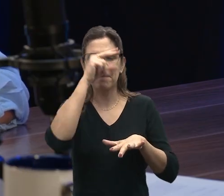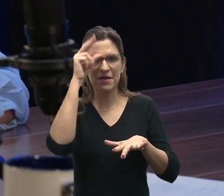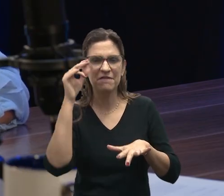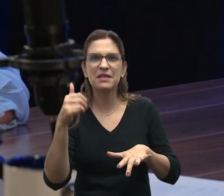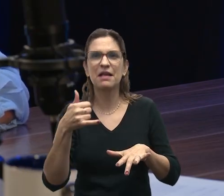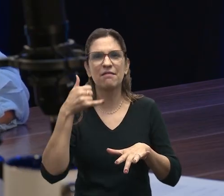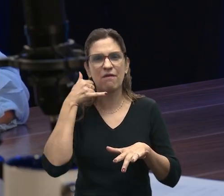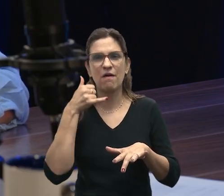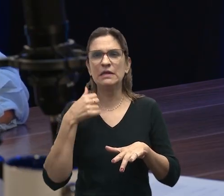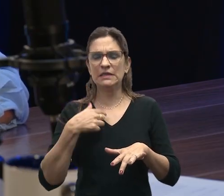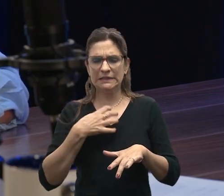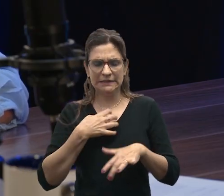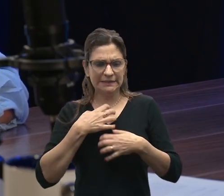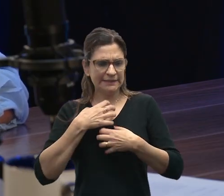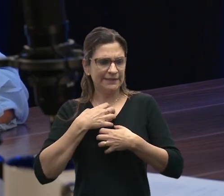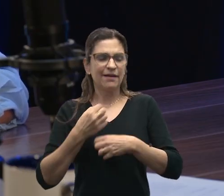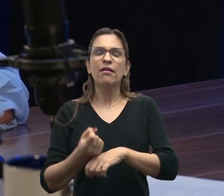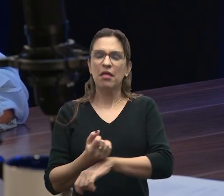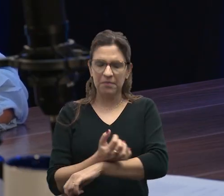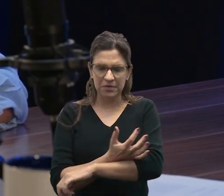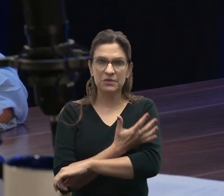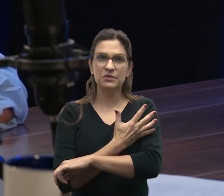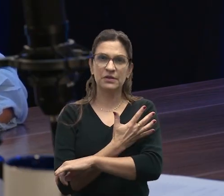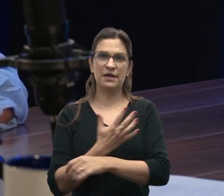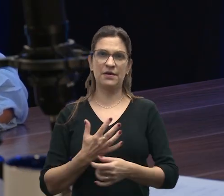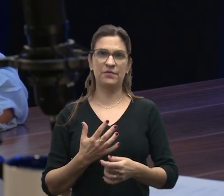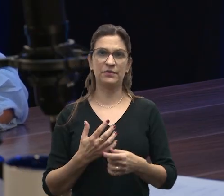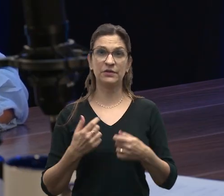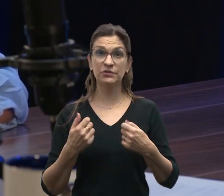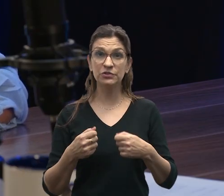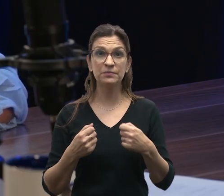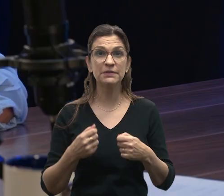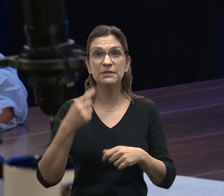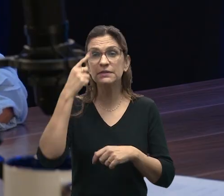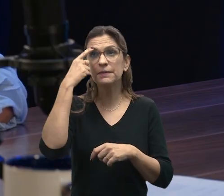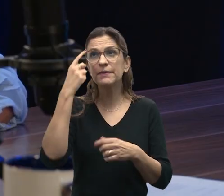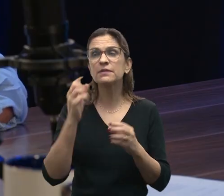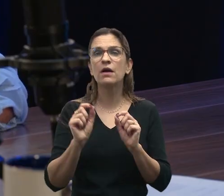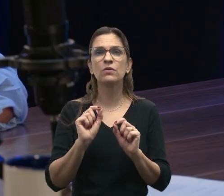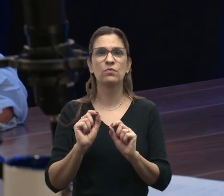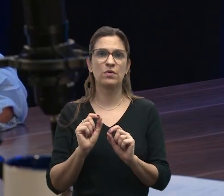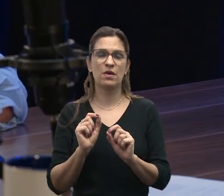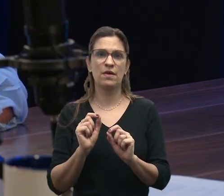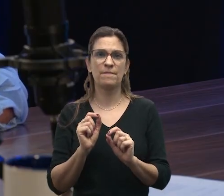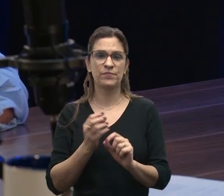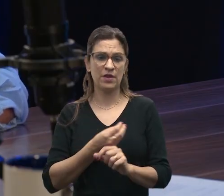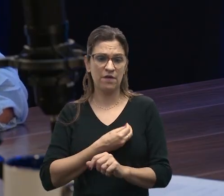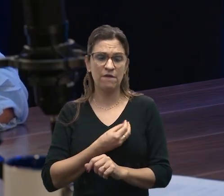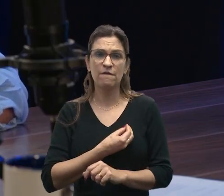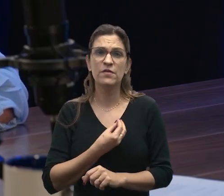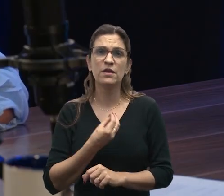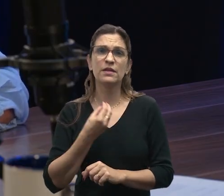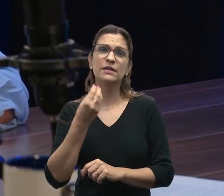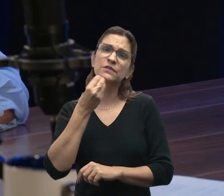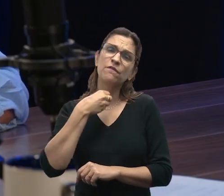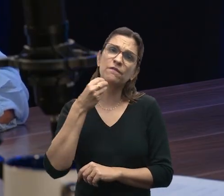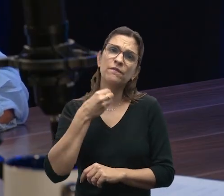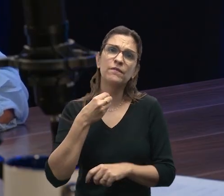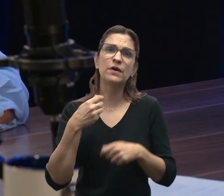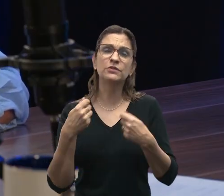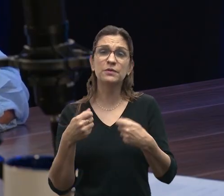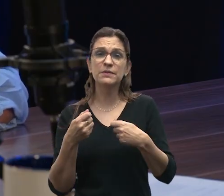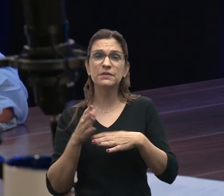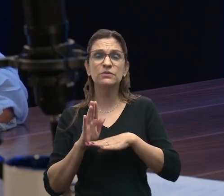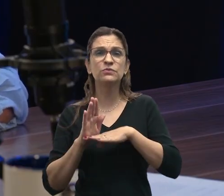mais prosseguir com essa situação assim. São vidas de pessoas mais frágeis, são pessoas com deficiência, que precisam